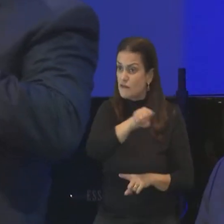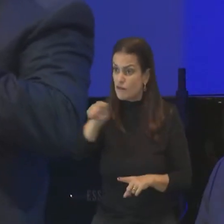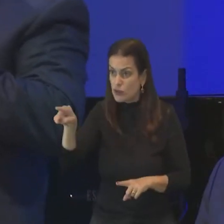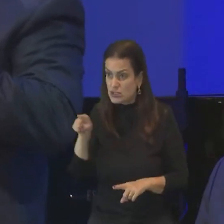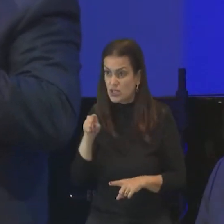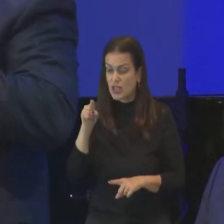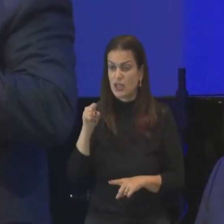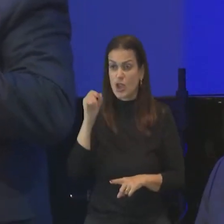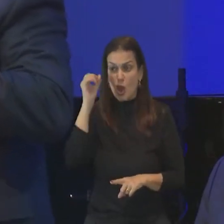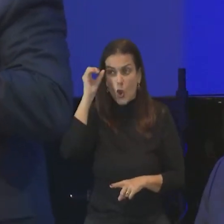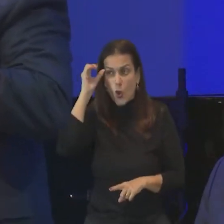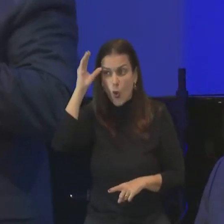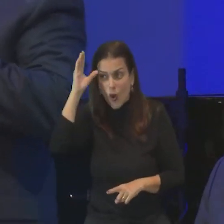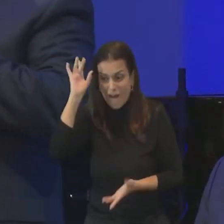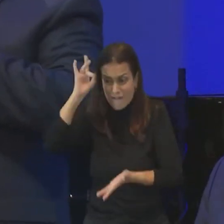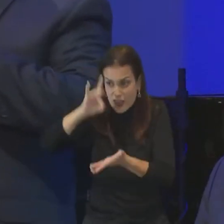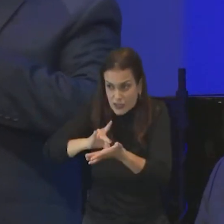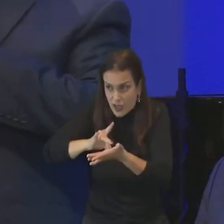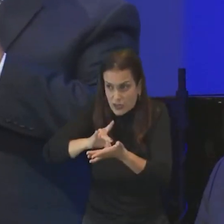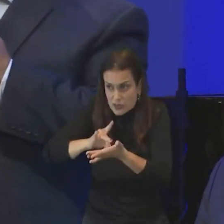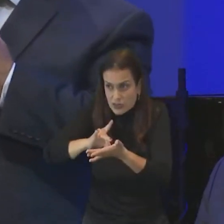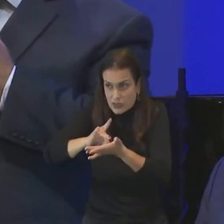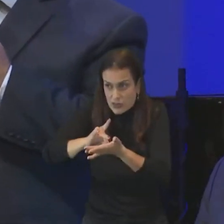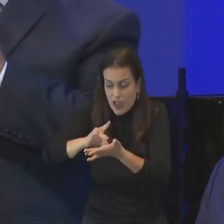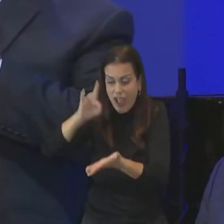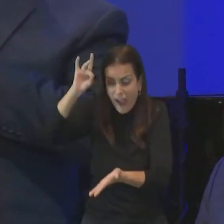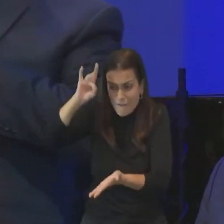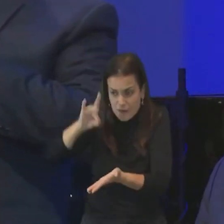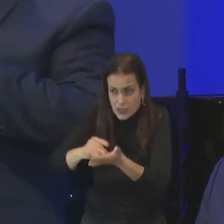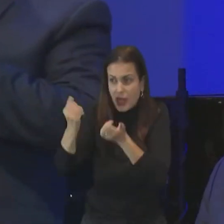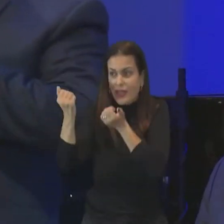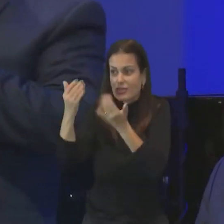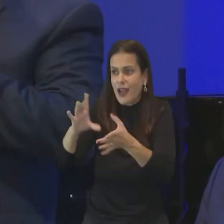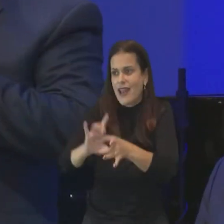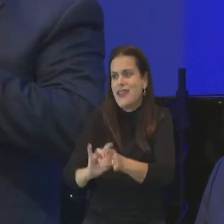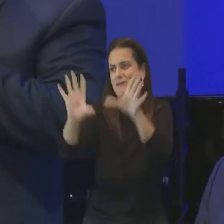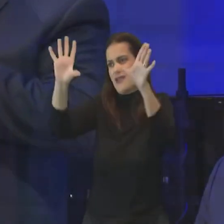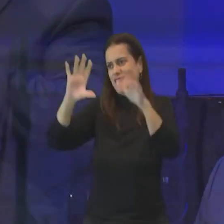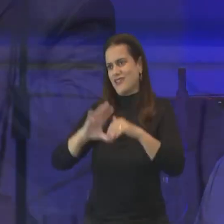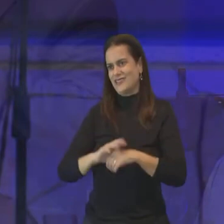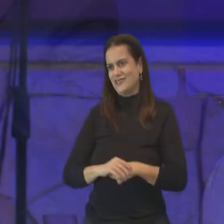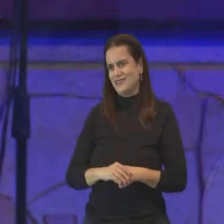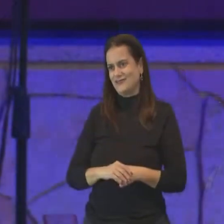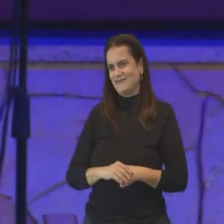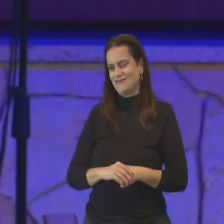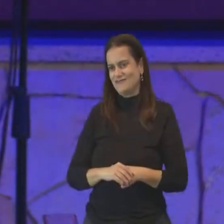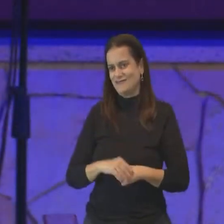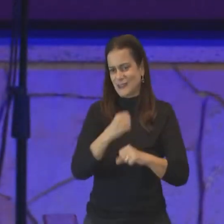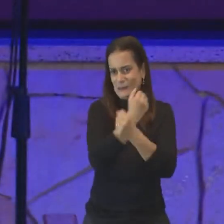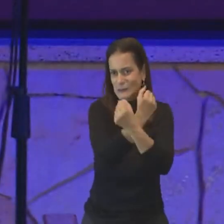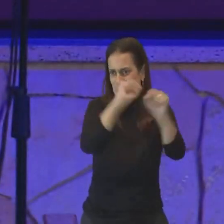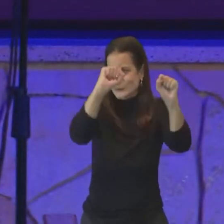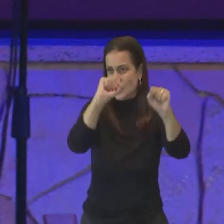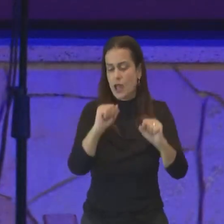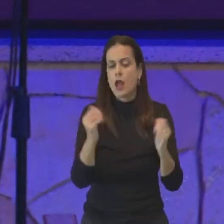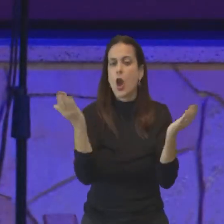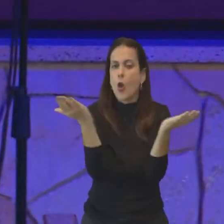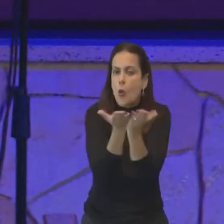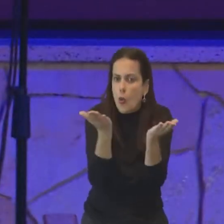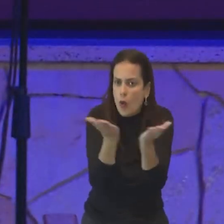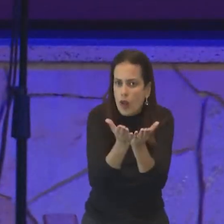verdade e a verdade vos libertará. A verdade vos libertará. O crente